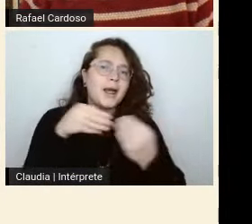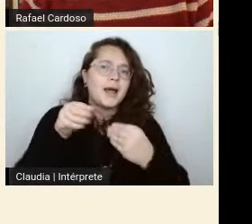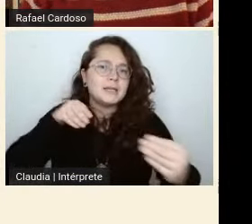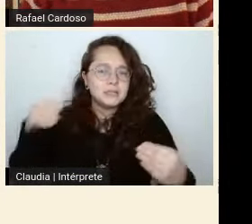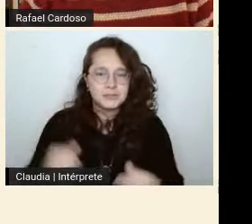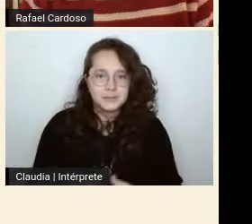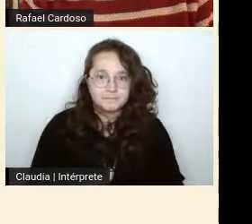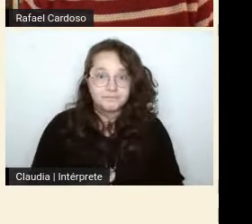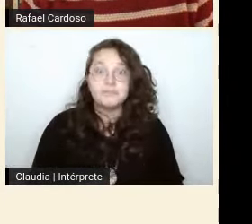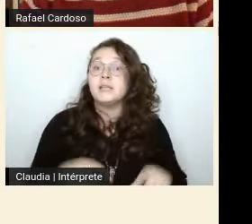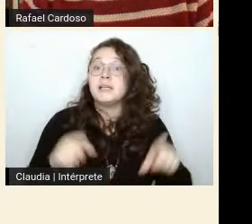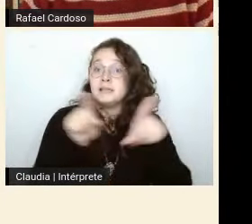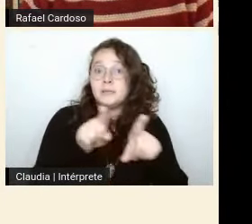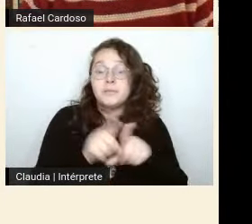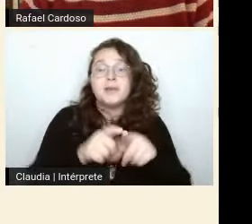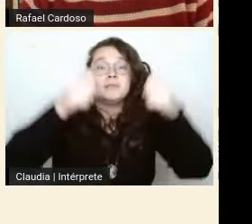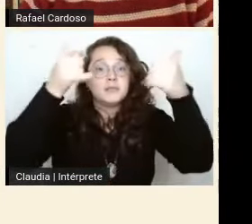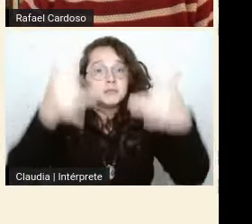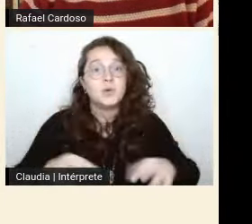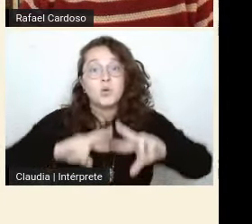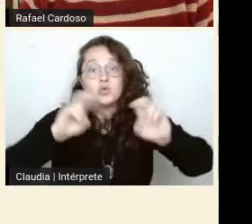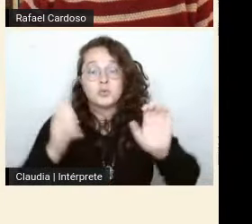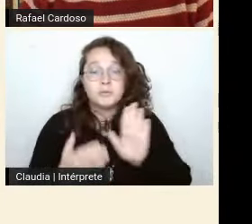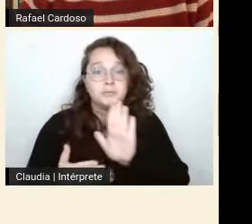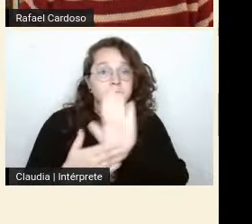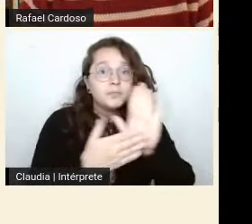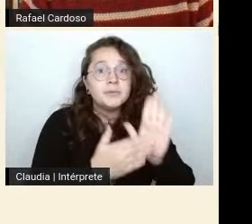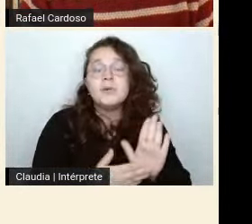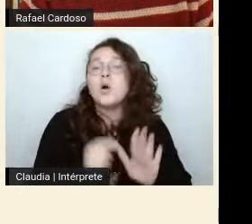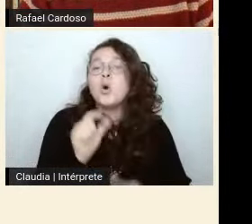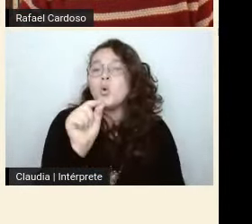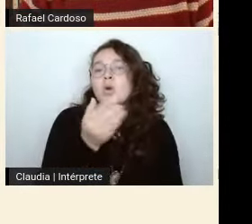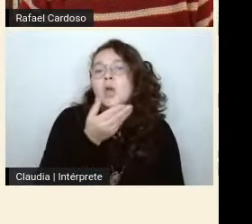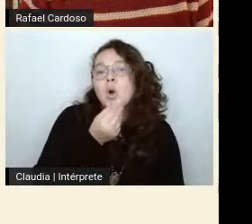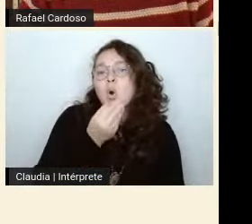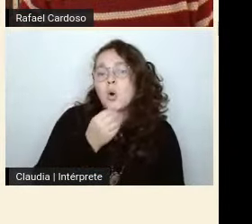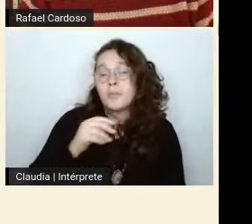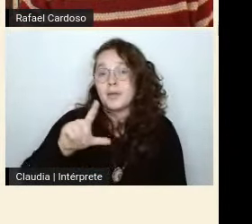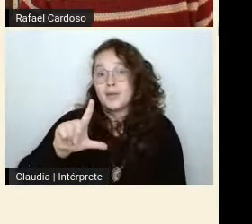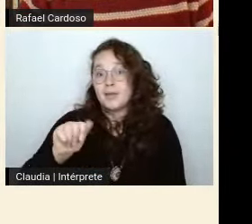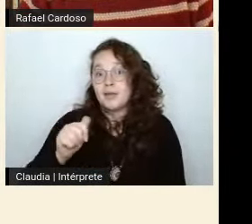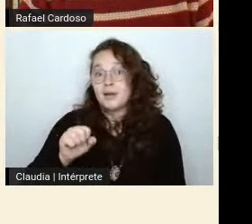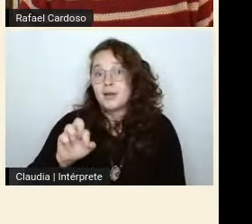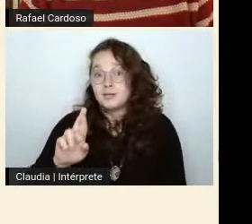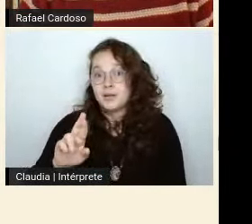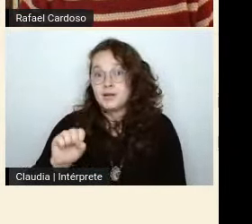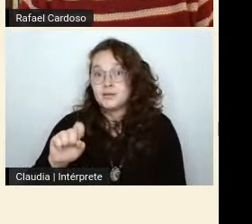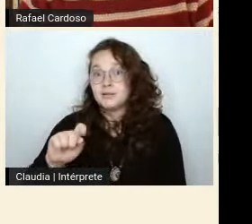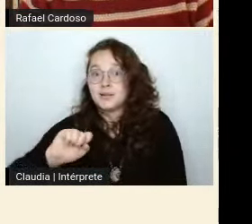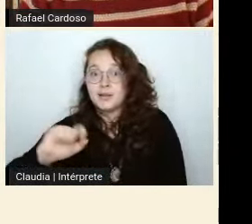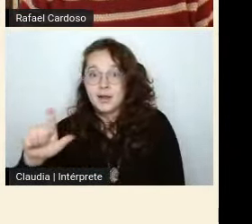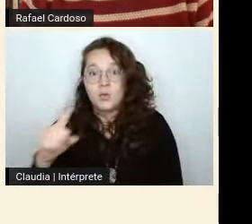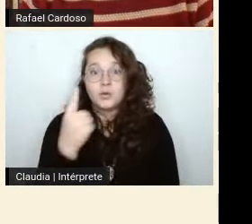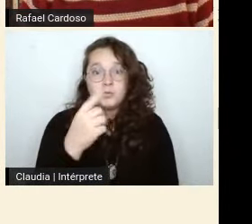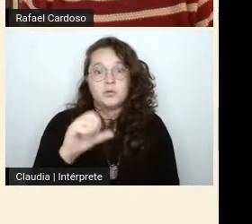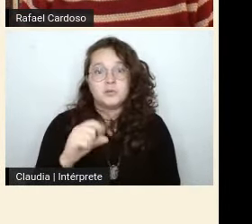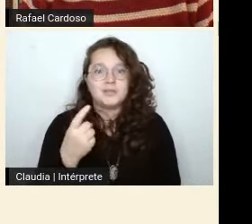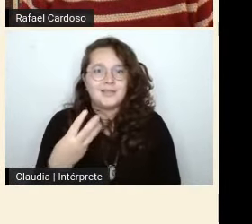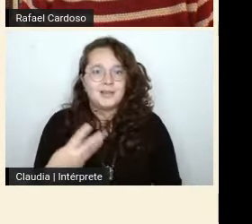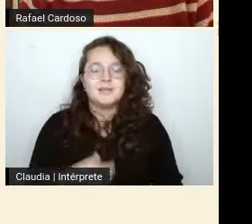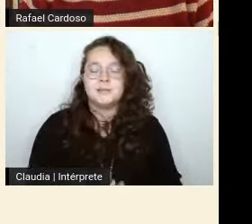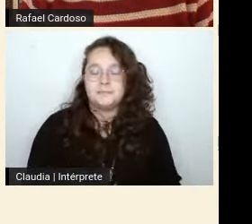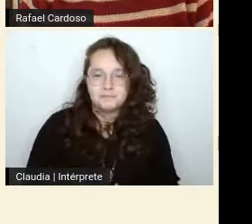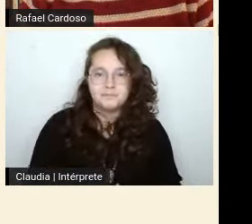as exposições de Lazar Segal, em 1913. Em seguida, ele estabelece a visão da semana como